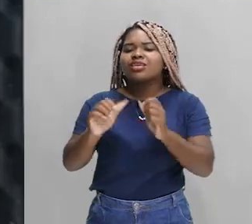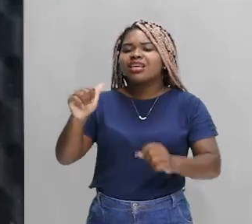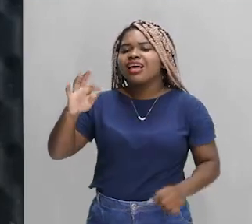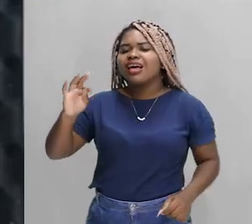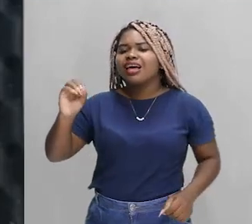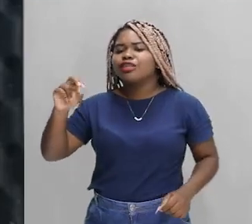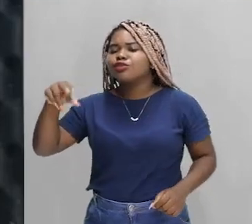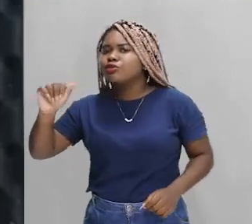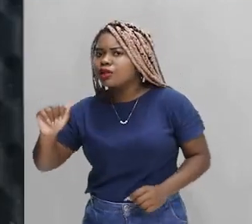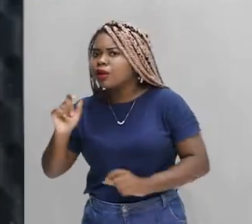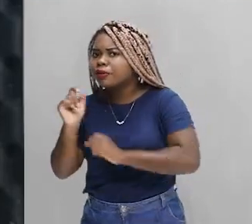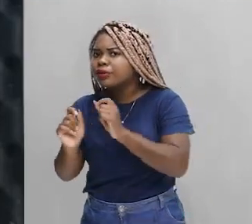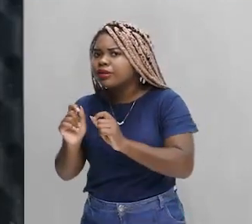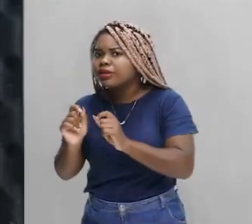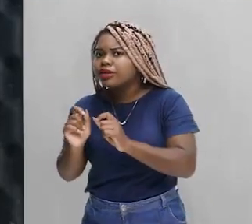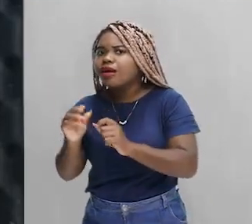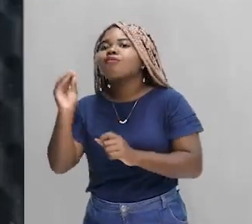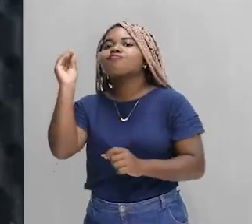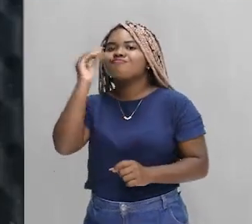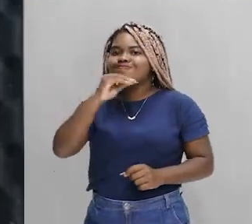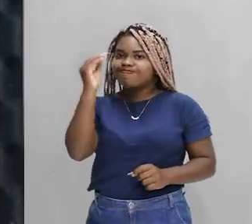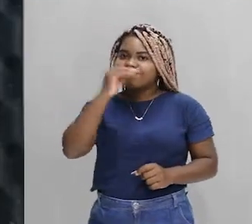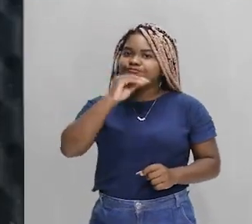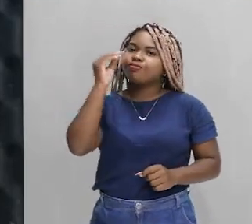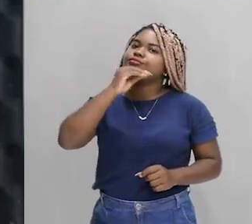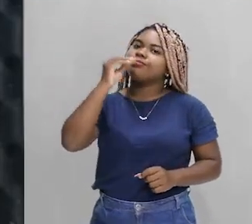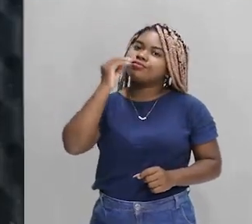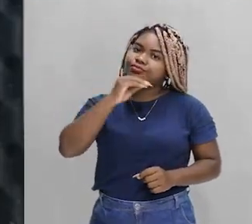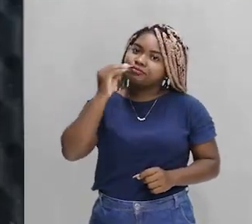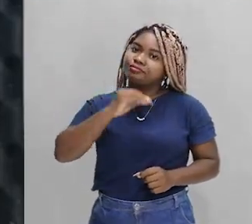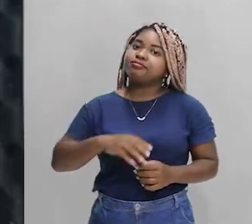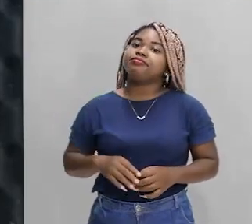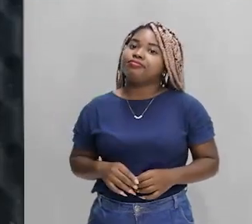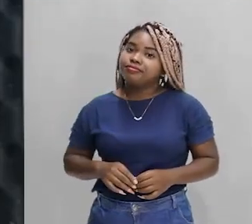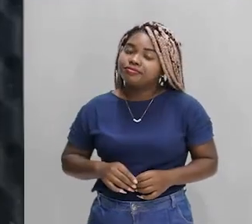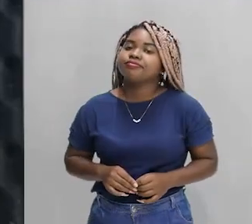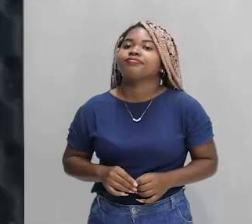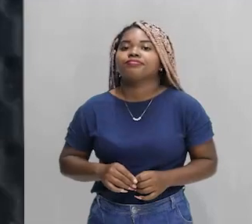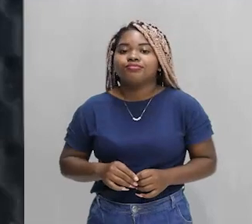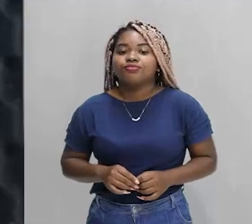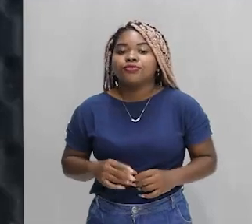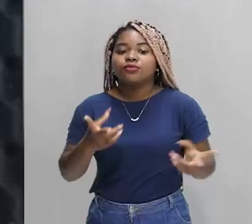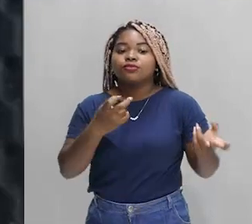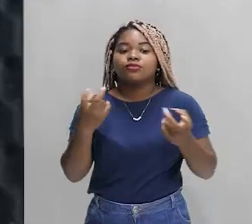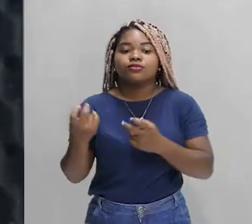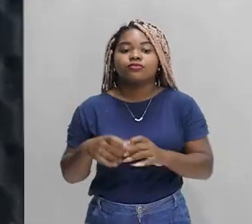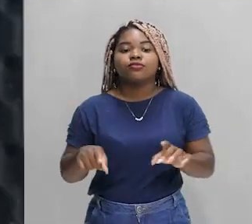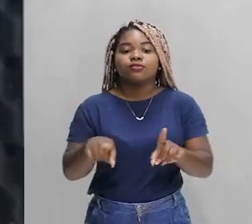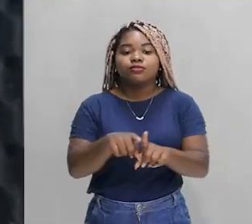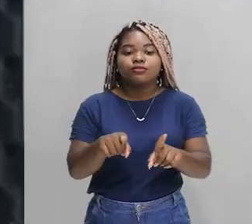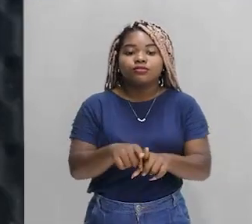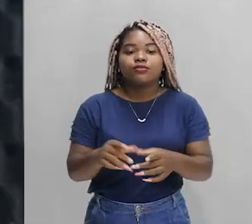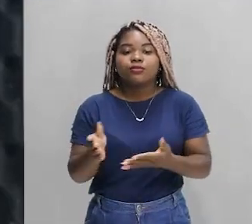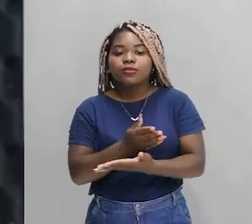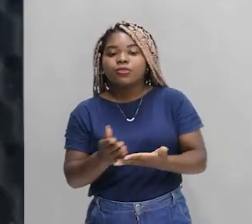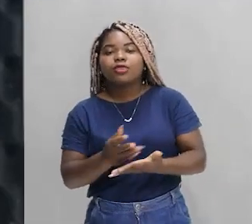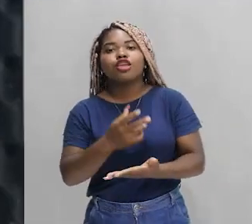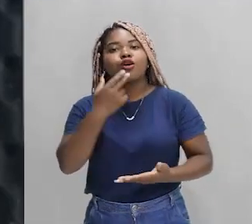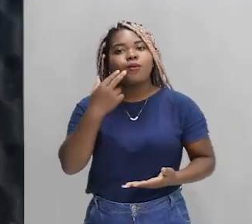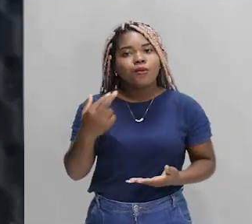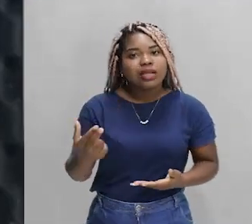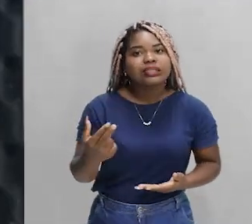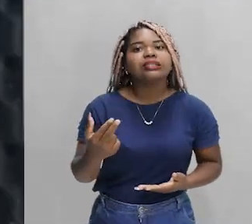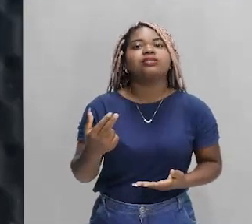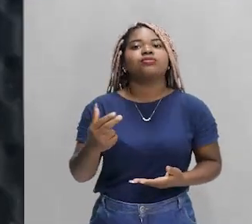que é pronunciada com menos força. Ela é pronunciada mais fraquinho. E como vocês puderam ver, em alguns idiomas não possui esse